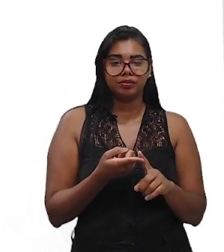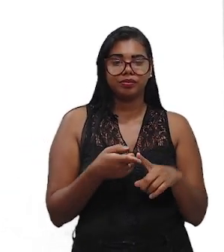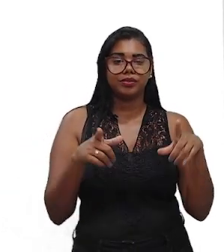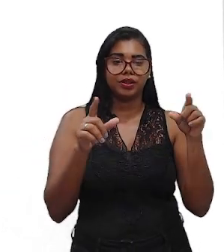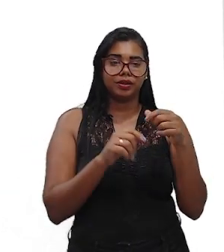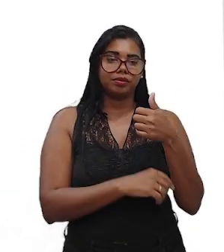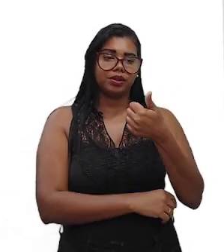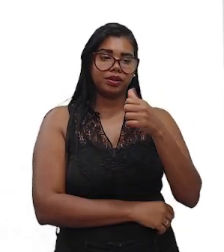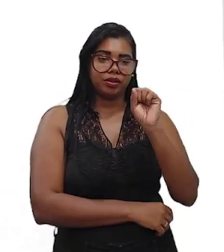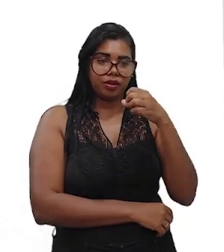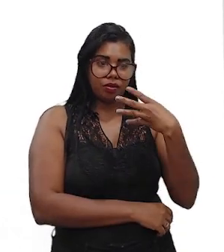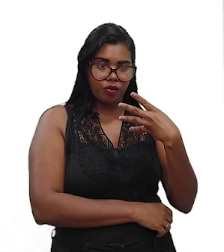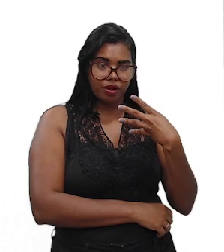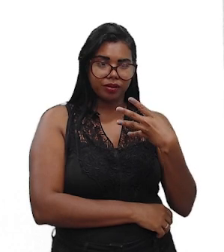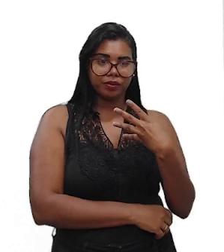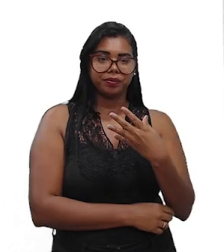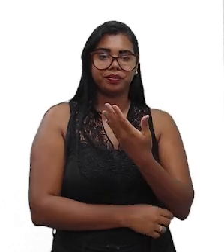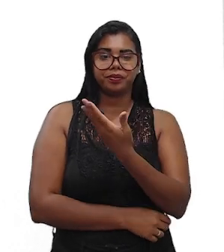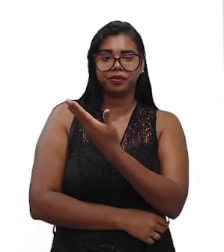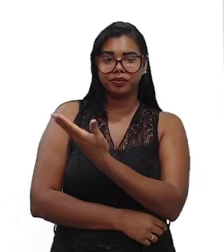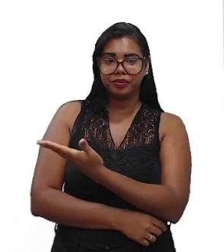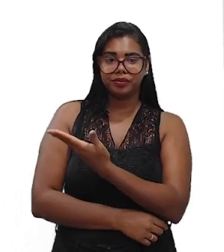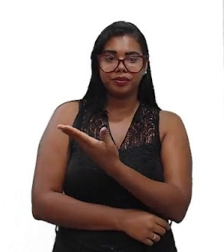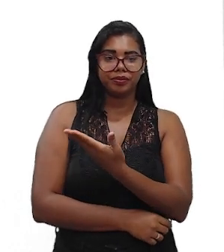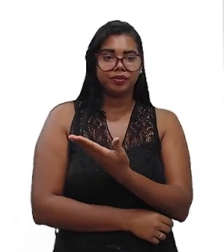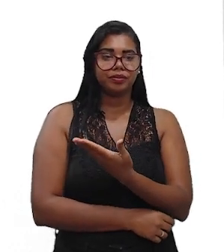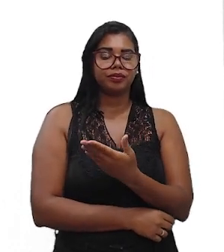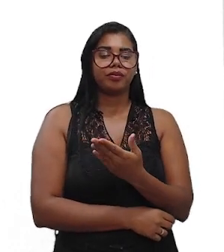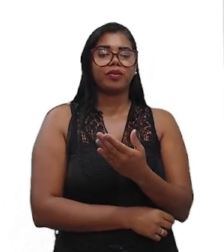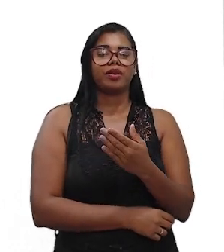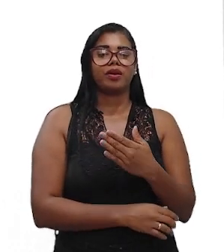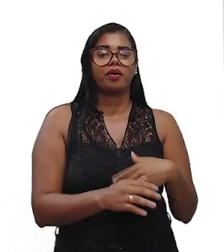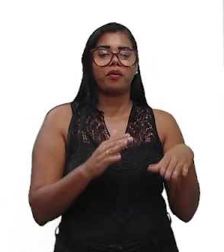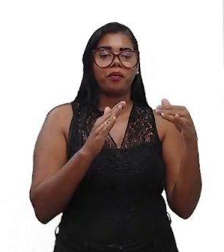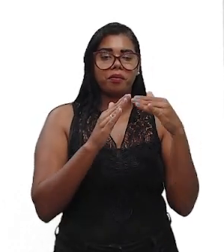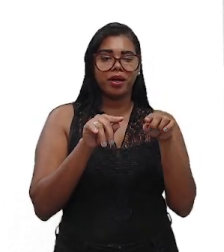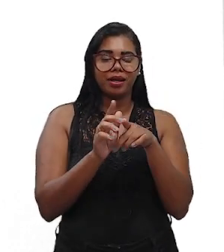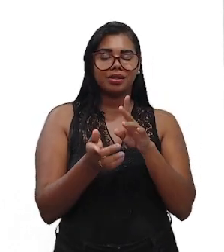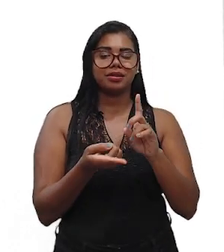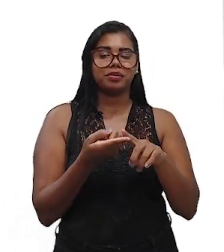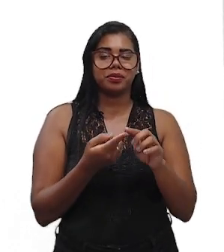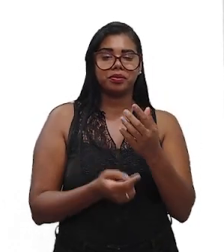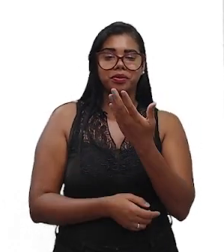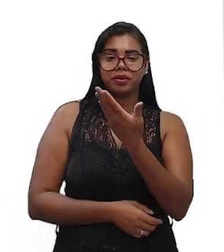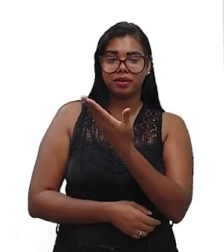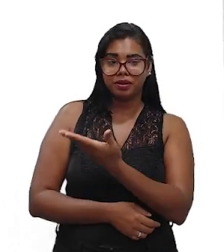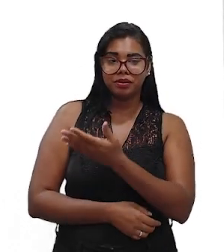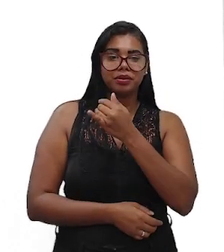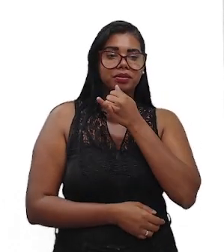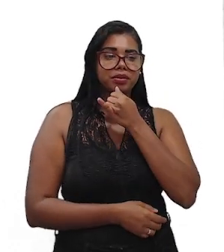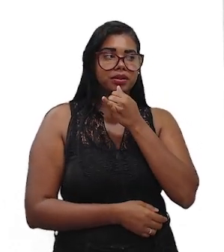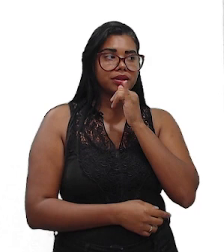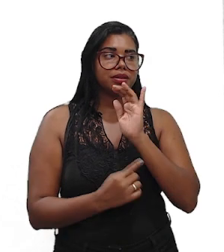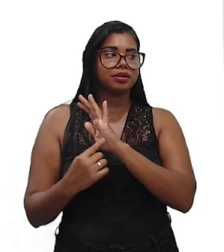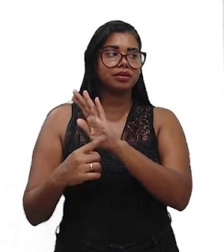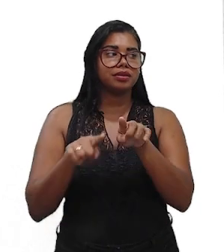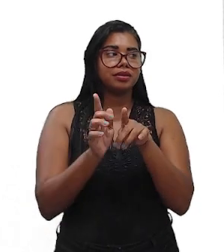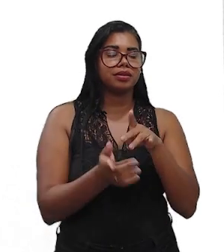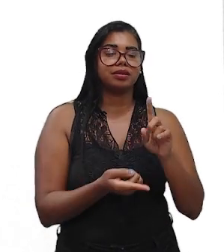mínimo de 184. Desculpa, que seria o estoque máximo. Assim, o estoque máximo, por exemplo, especifica